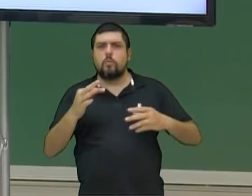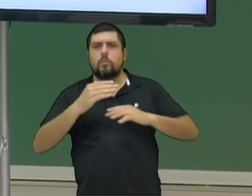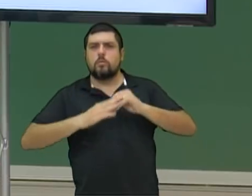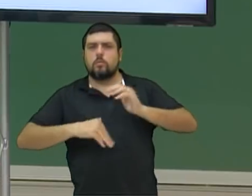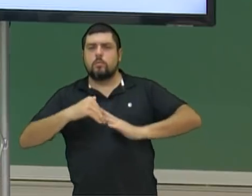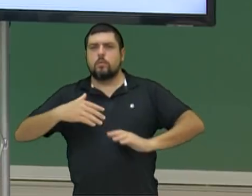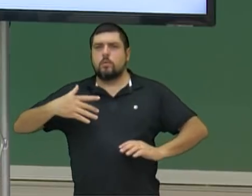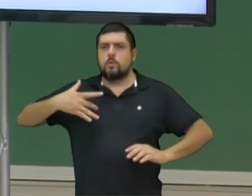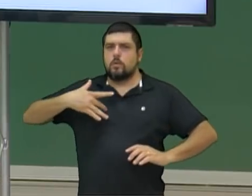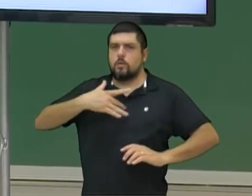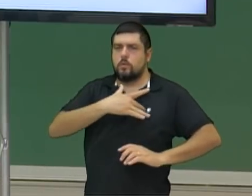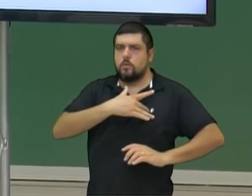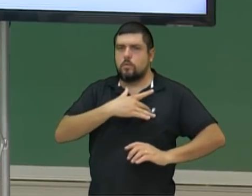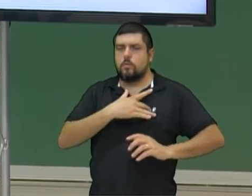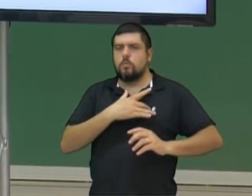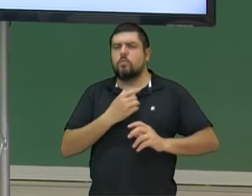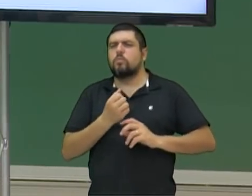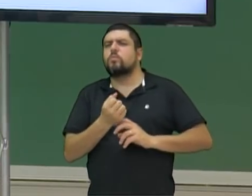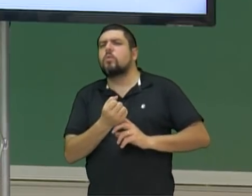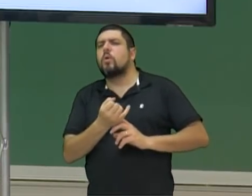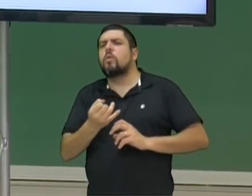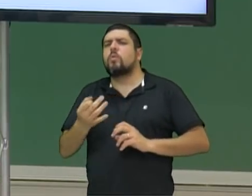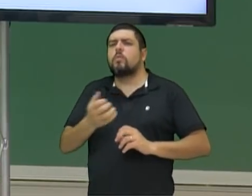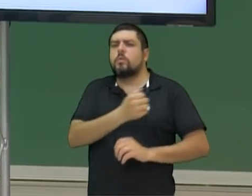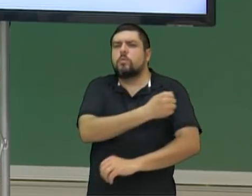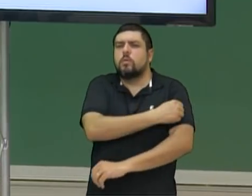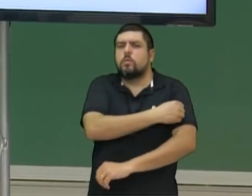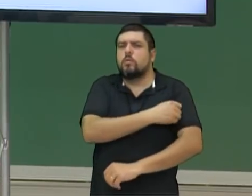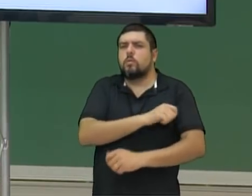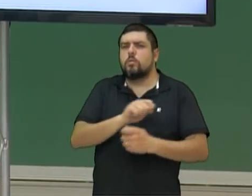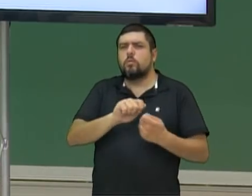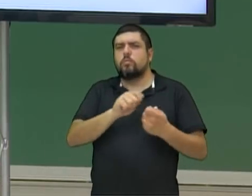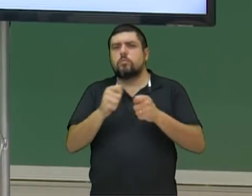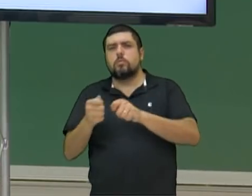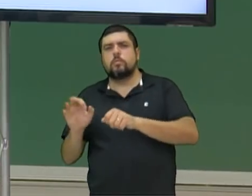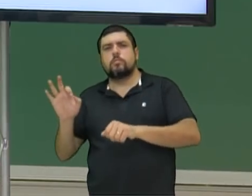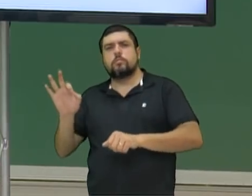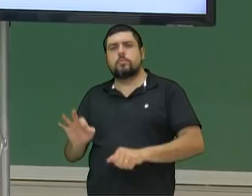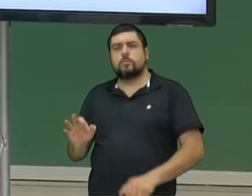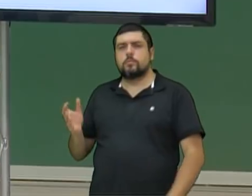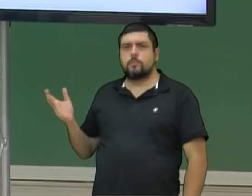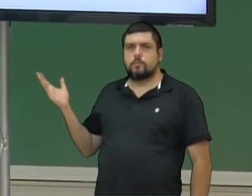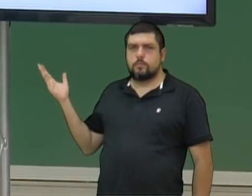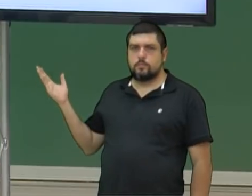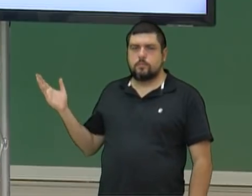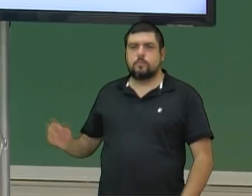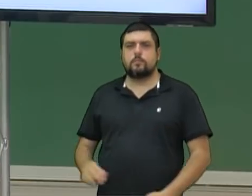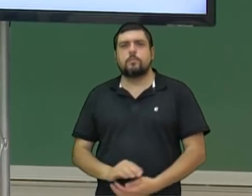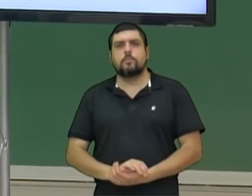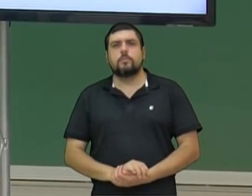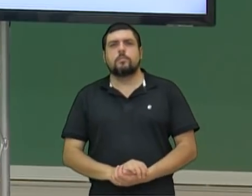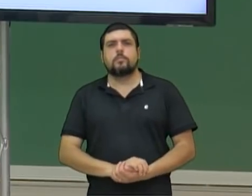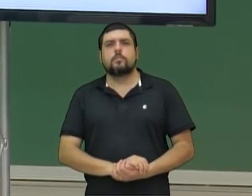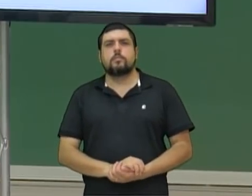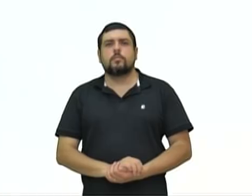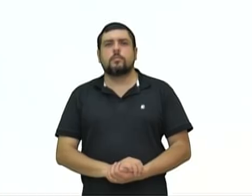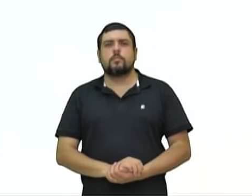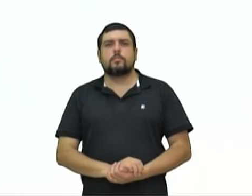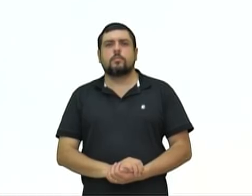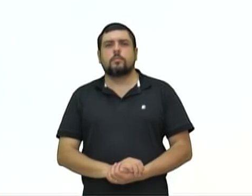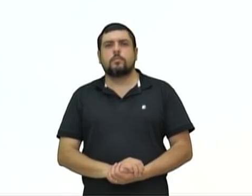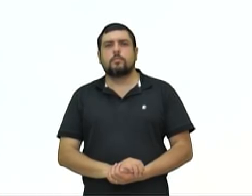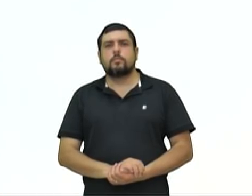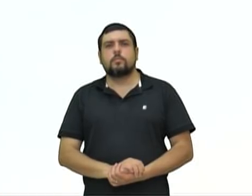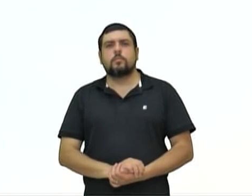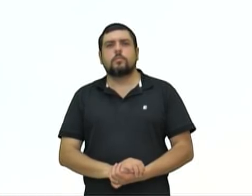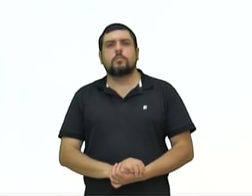100, 4 tem interesse na área da saúde, x é o que eu quero descobrir. Multiplico o cruzado, tenho 36x, é igual a 4